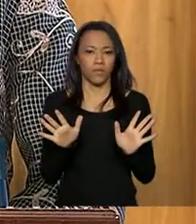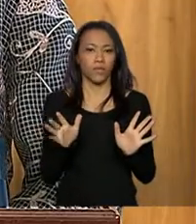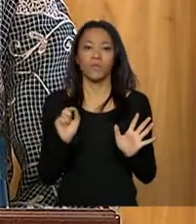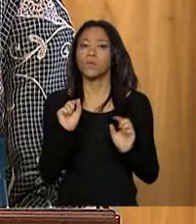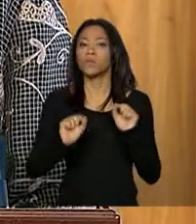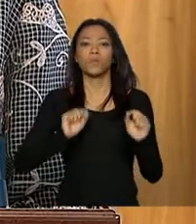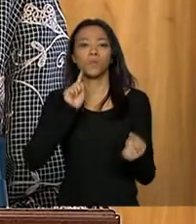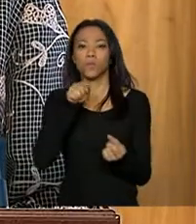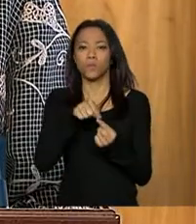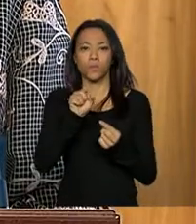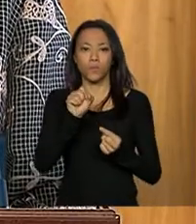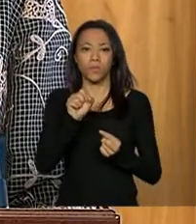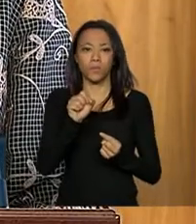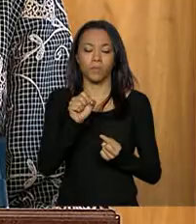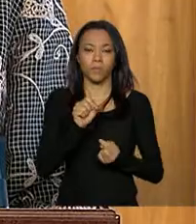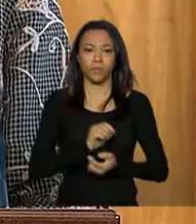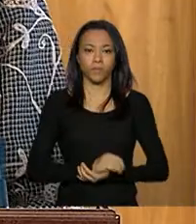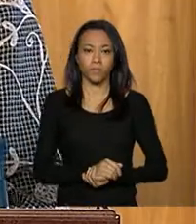não